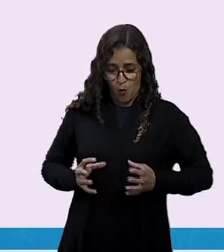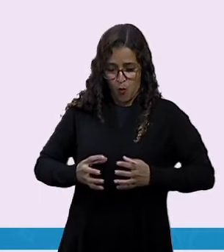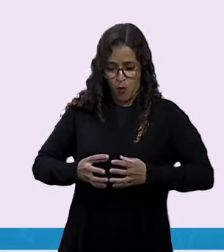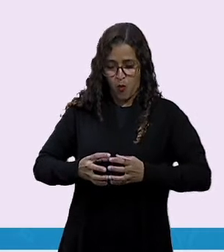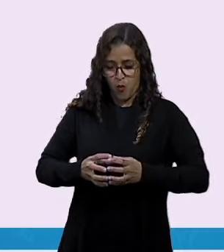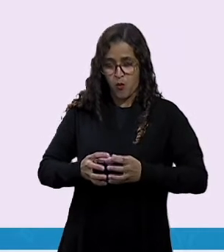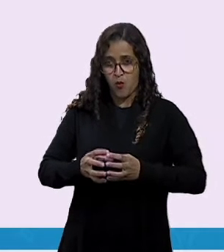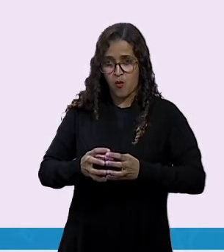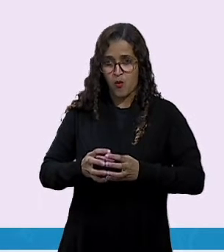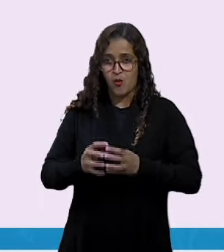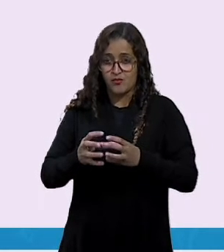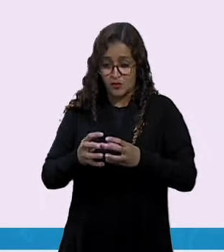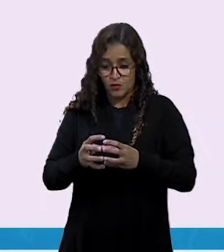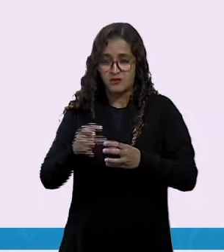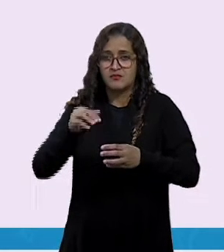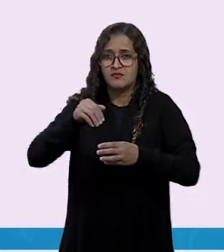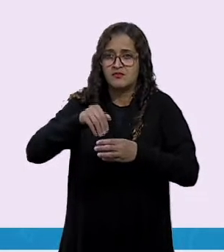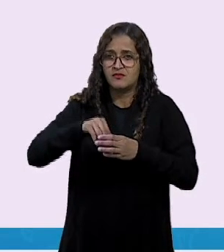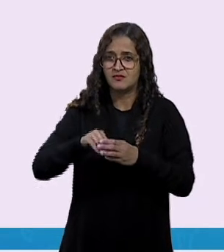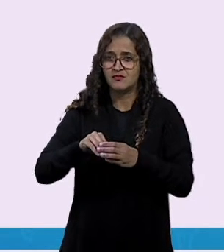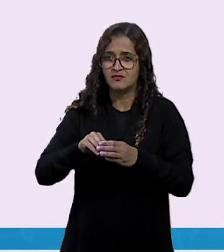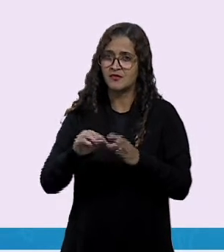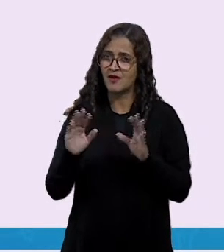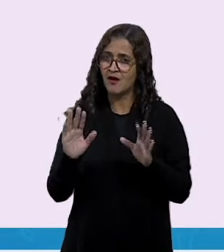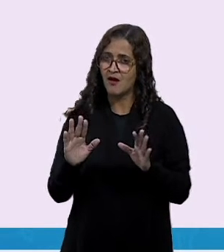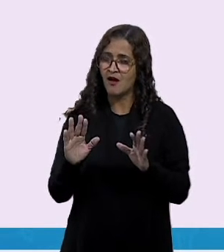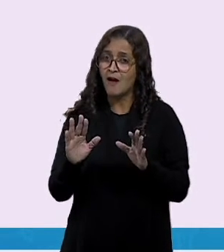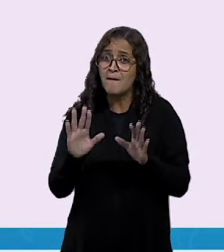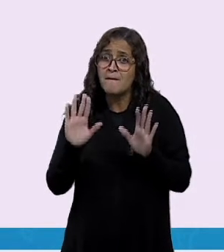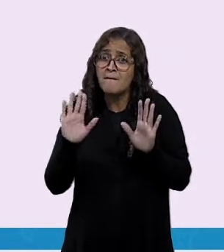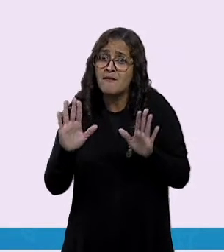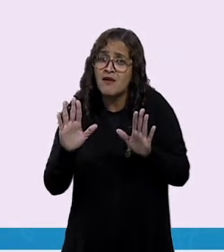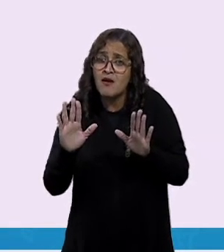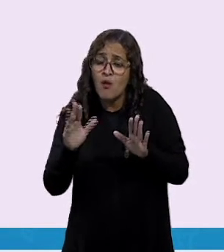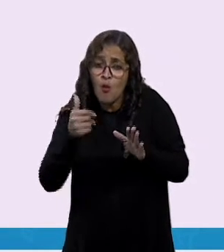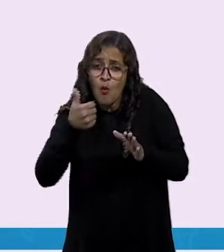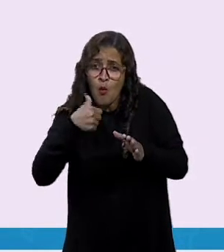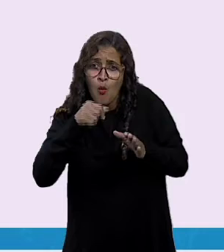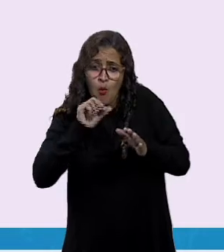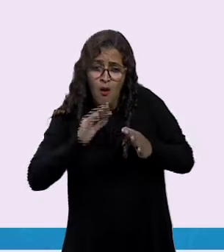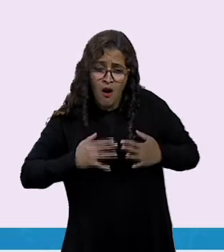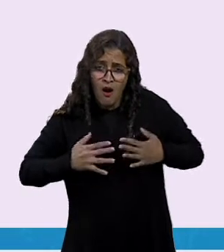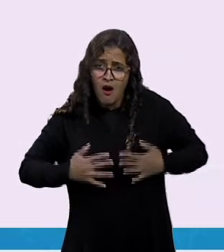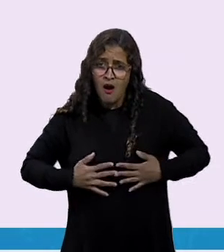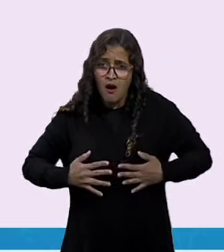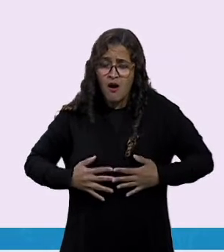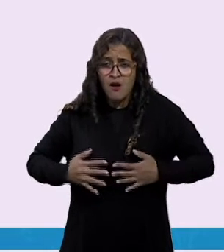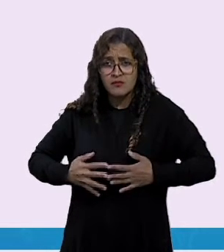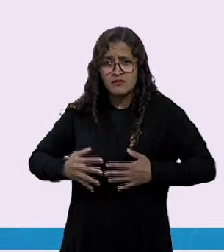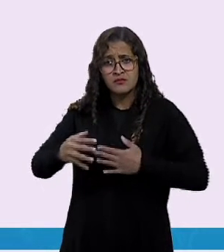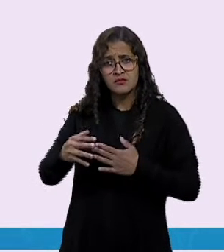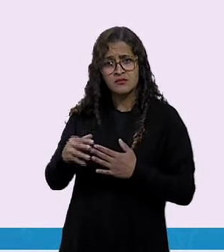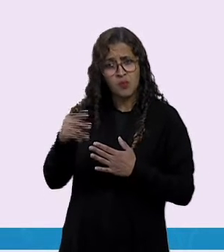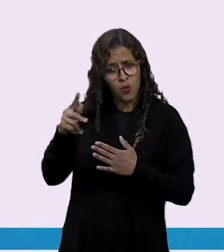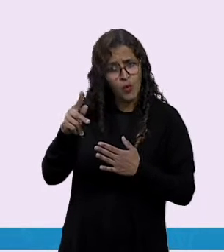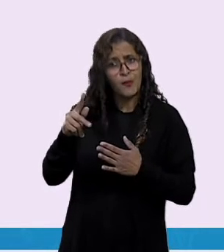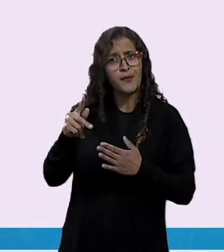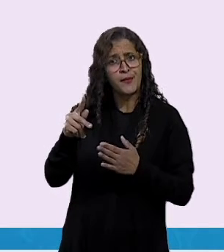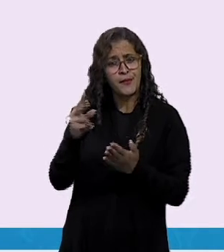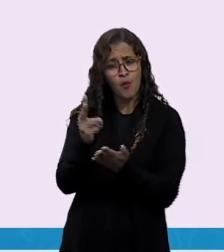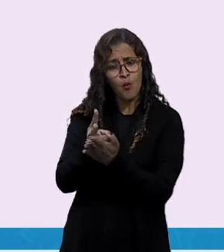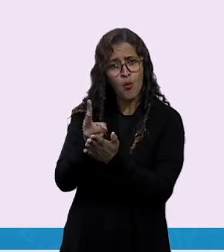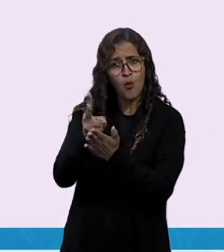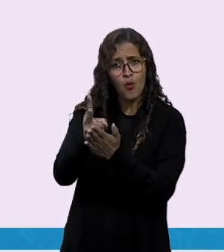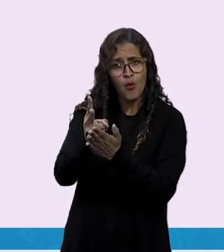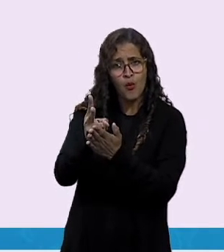ovo. Entretanto, este permanece no corpo da mãe. Os nutrientes que os embriões necessitam